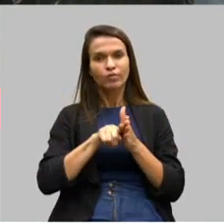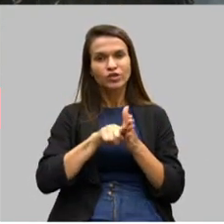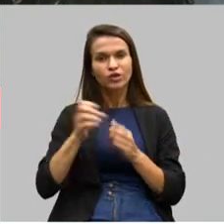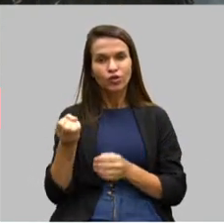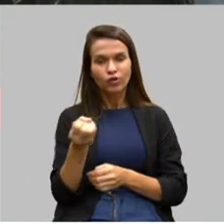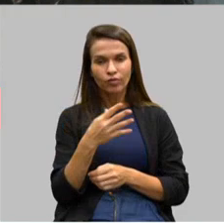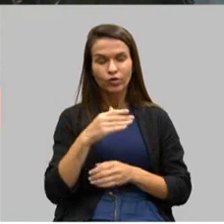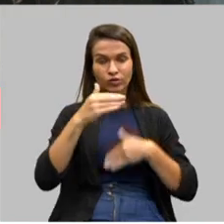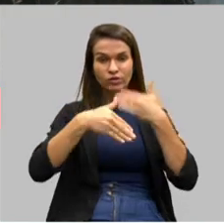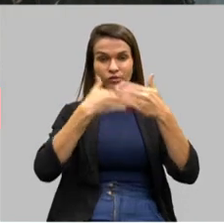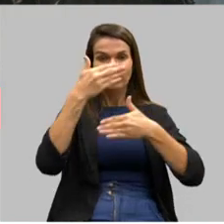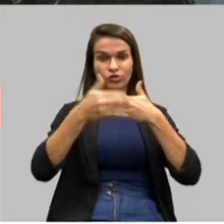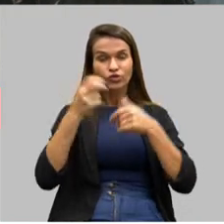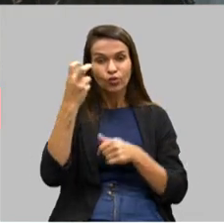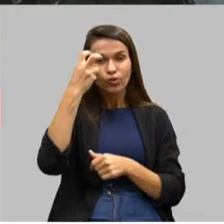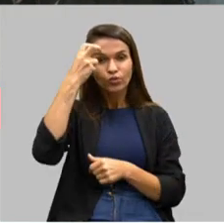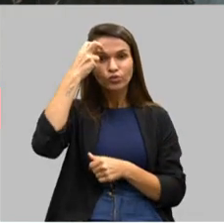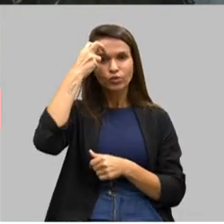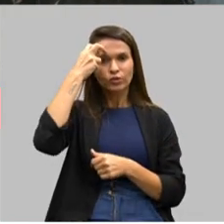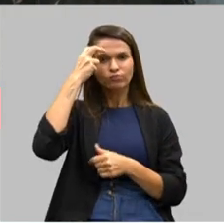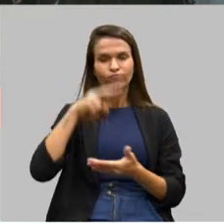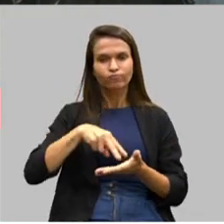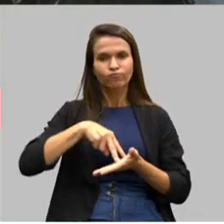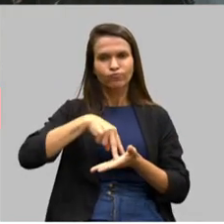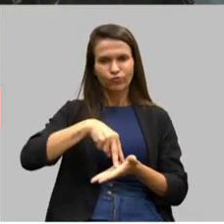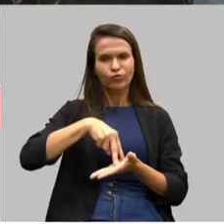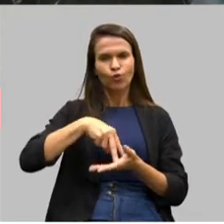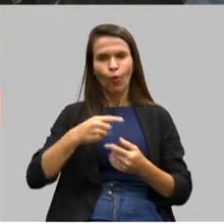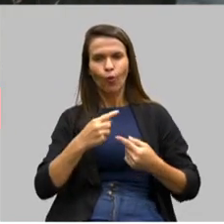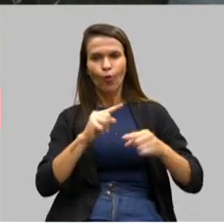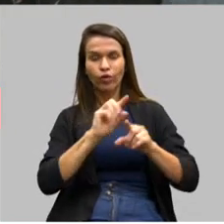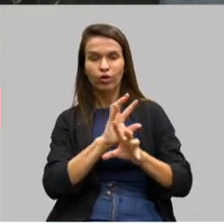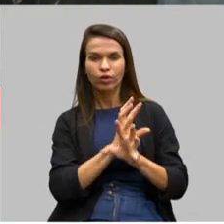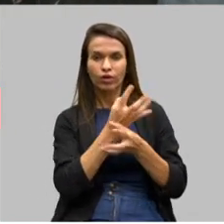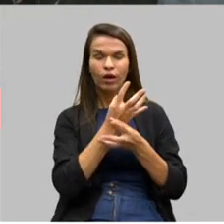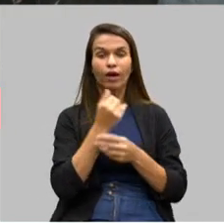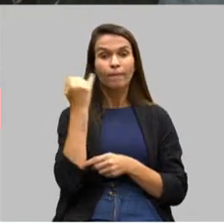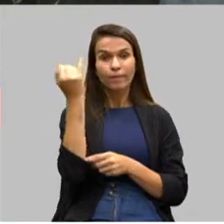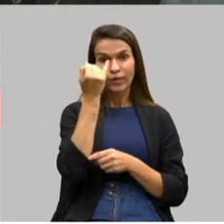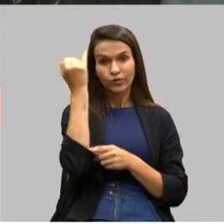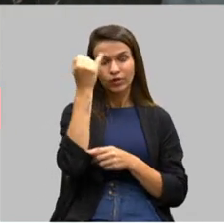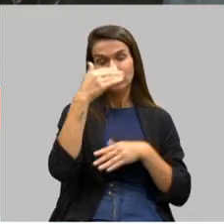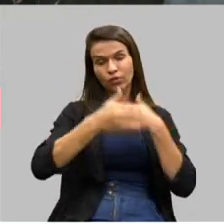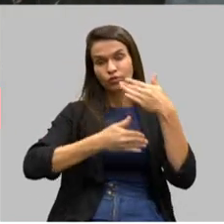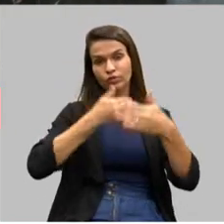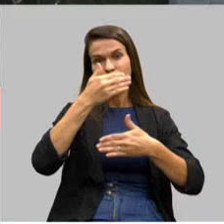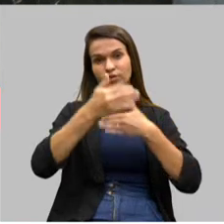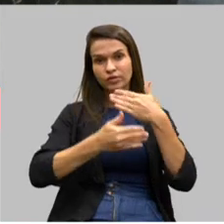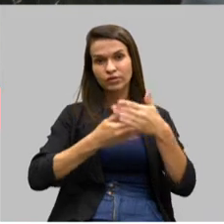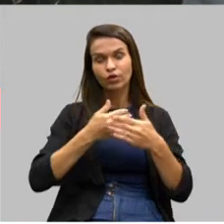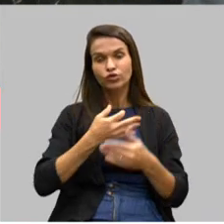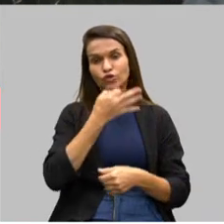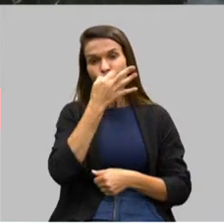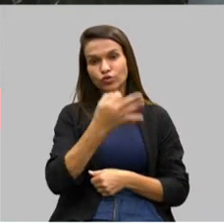para o desenvolvimento de culturas mais resistentes à seca é fundamental na construção de